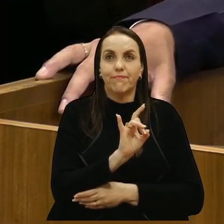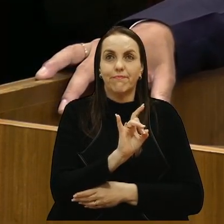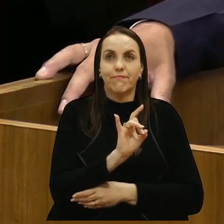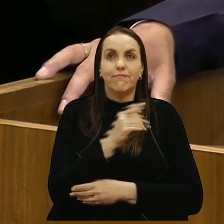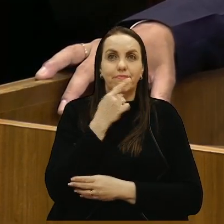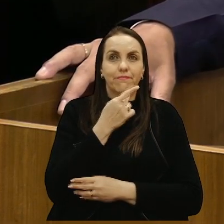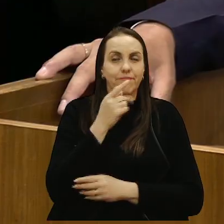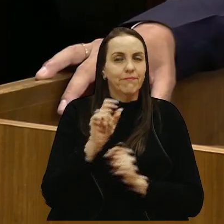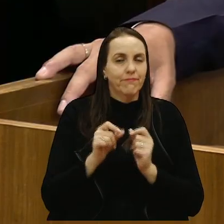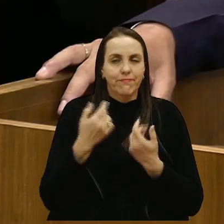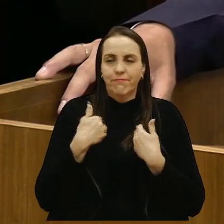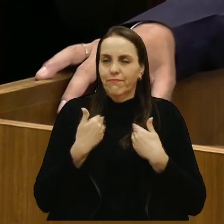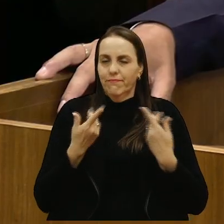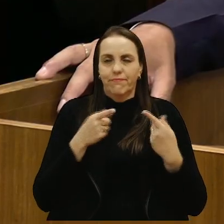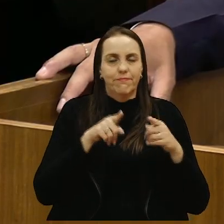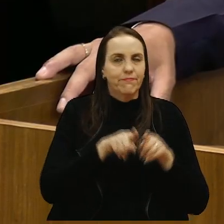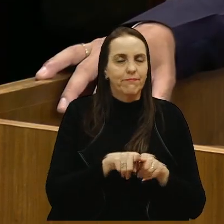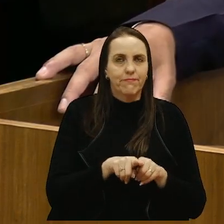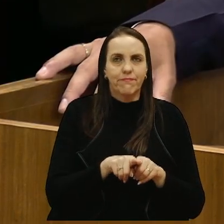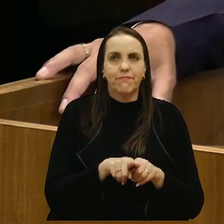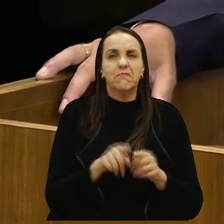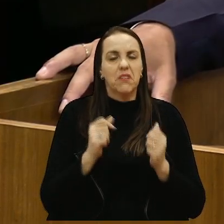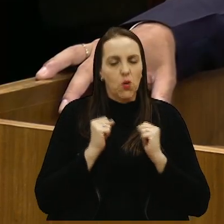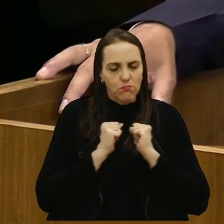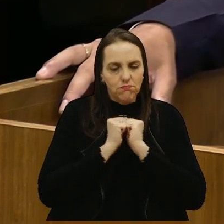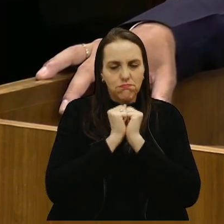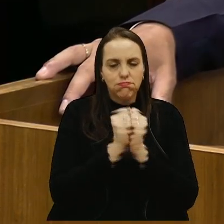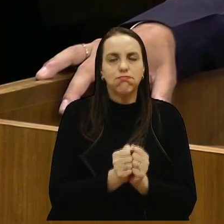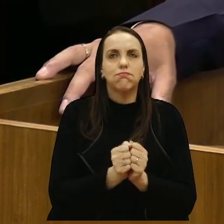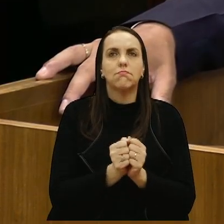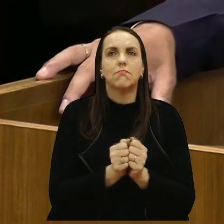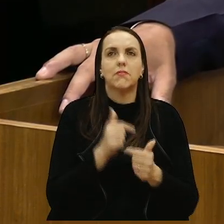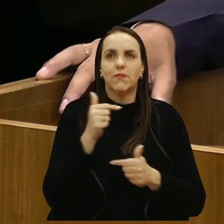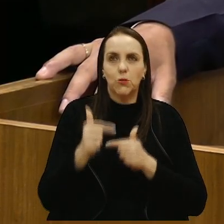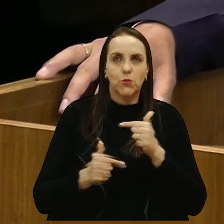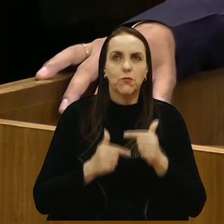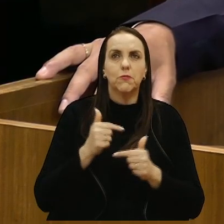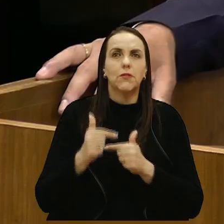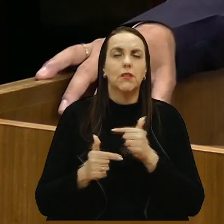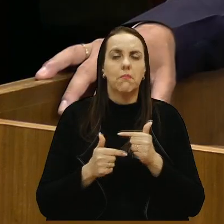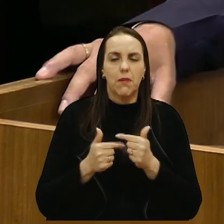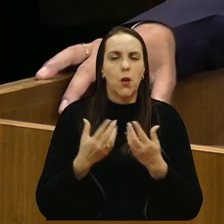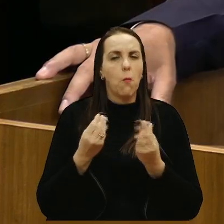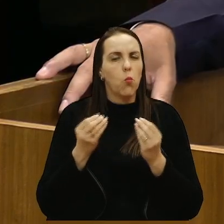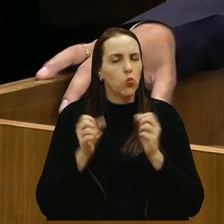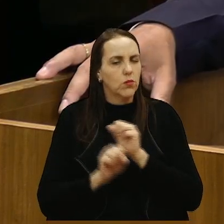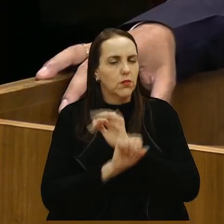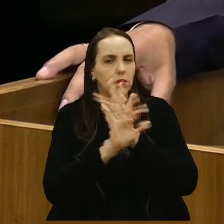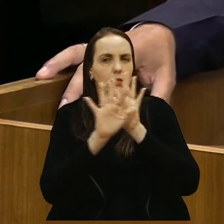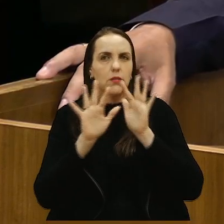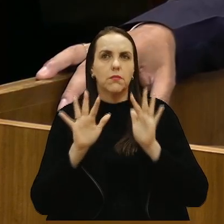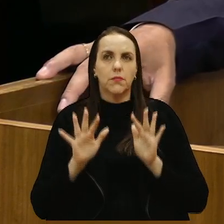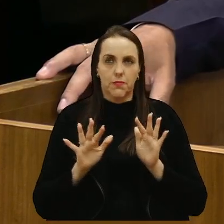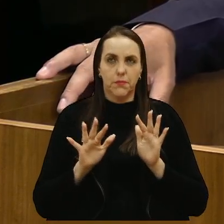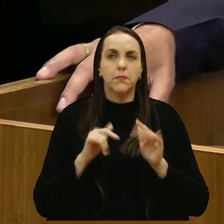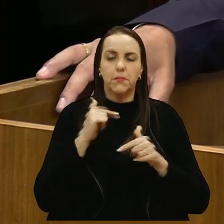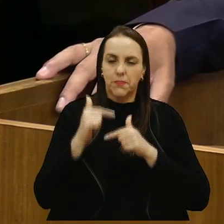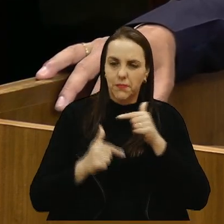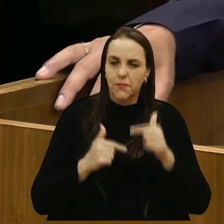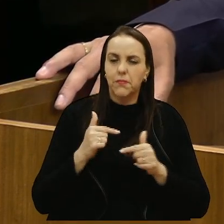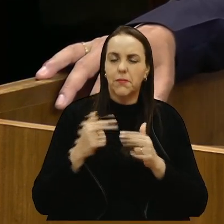eu sou parceiro, eu sou companheiro para fazer um trabalho com muita transparência, um trabalho com